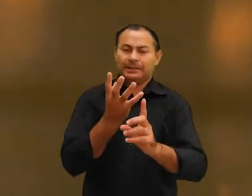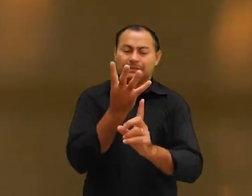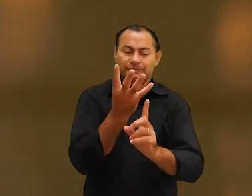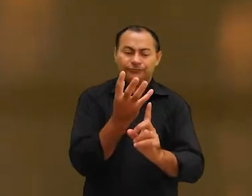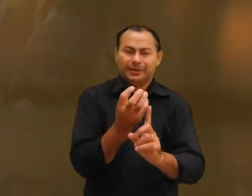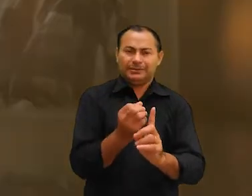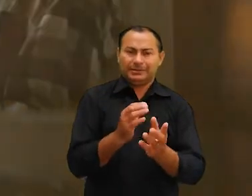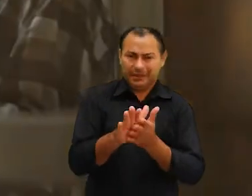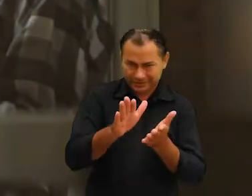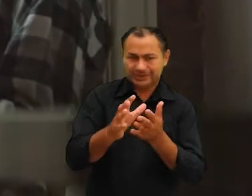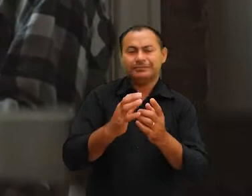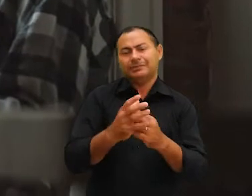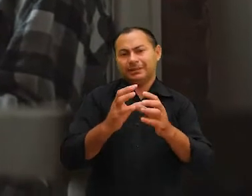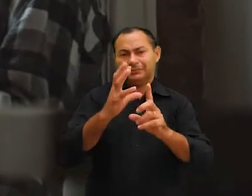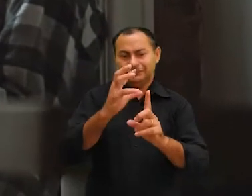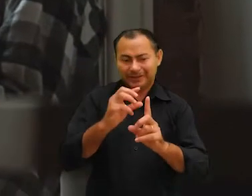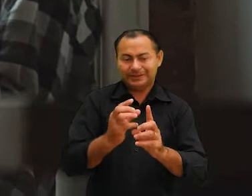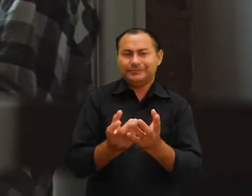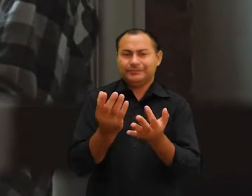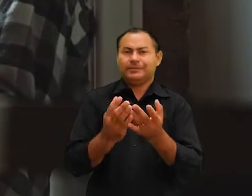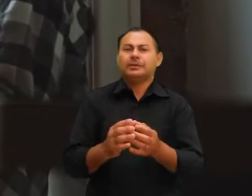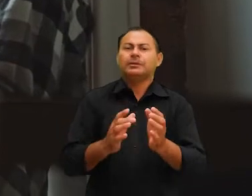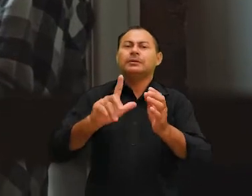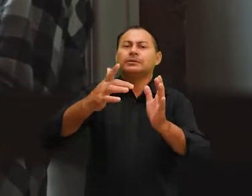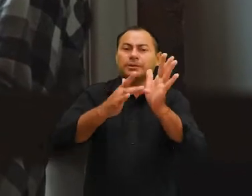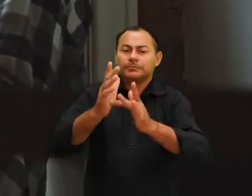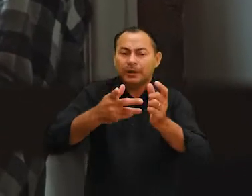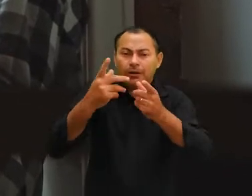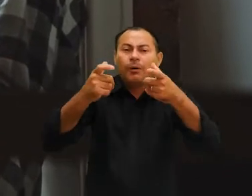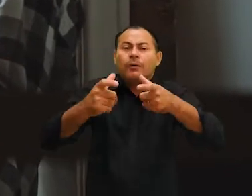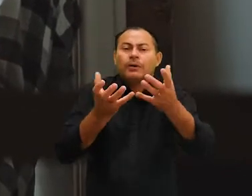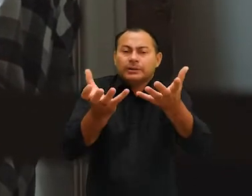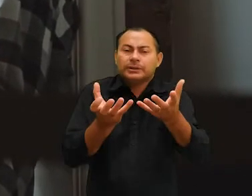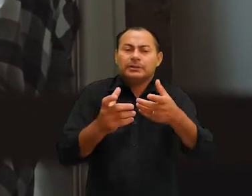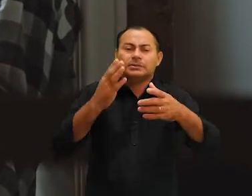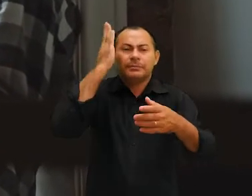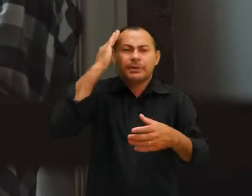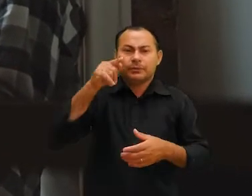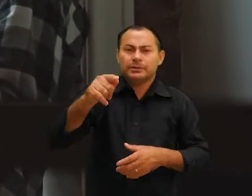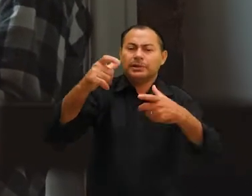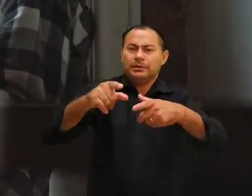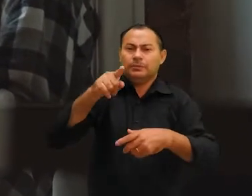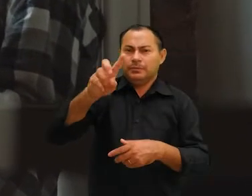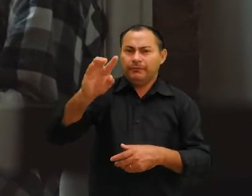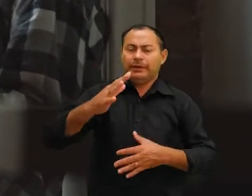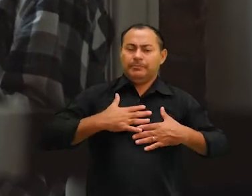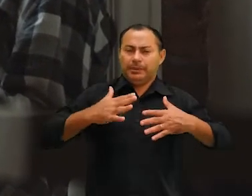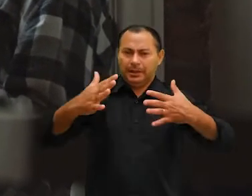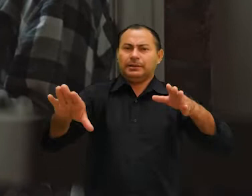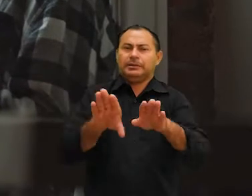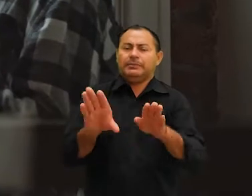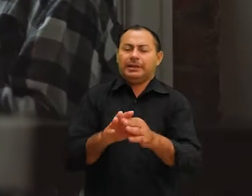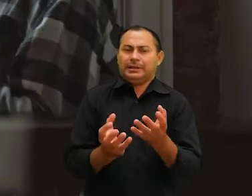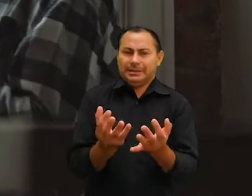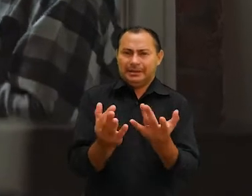fica gasta ela se queima Jesus está dizendo depois que descobrir o lugar onde quero para você é ali que você